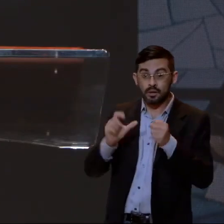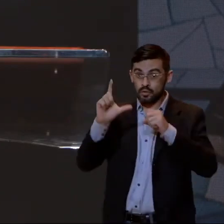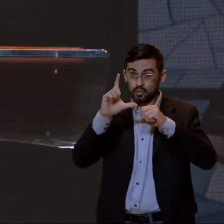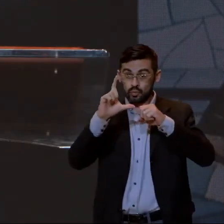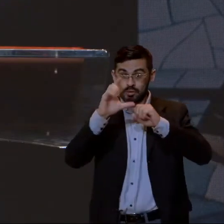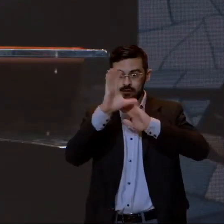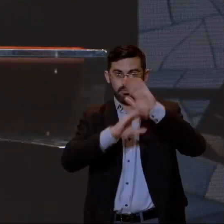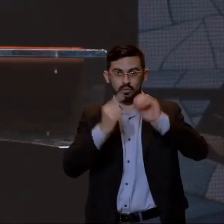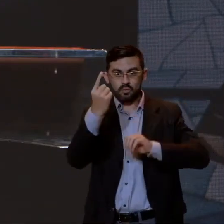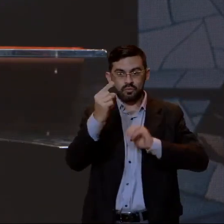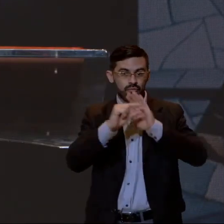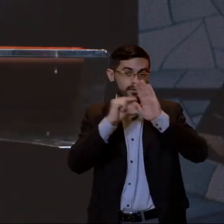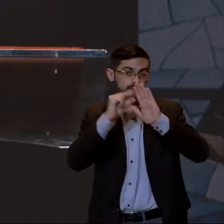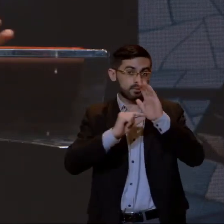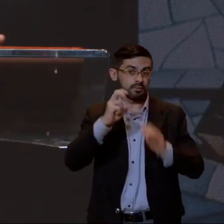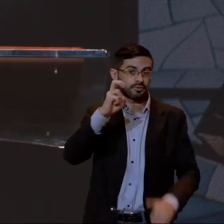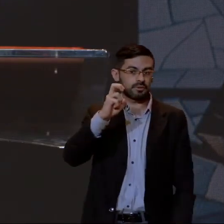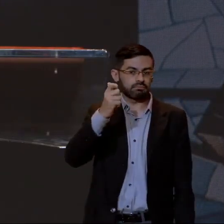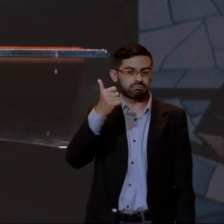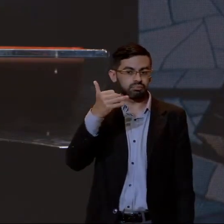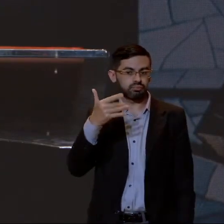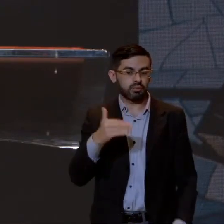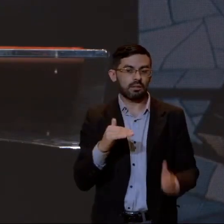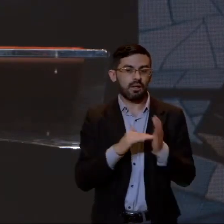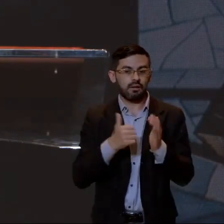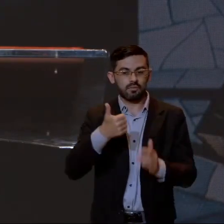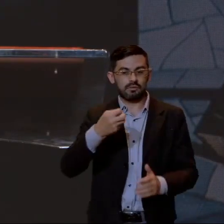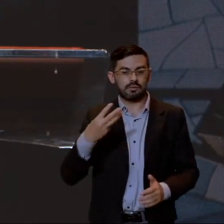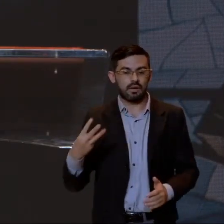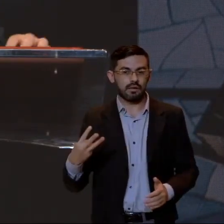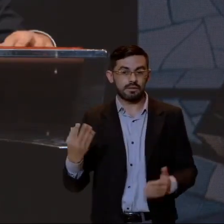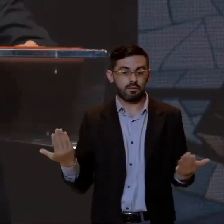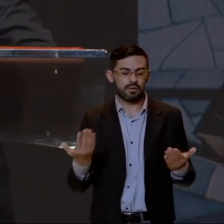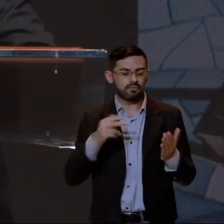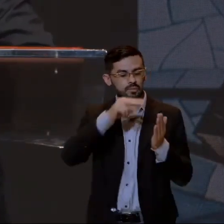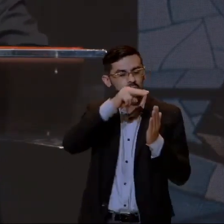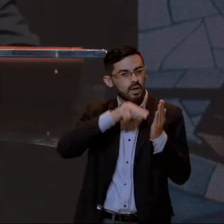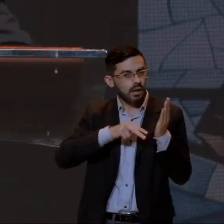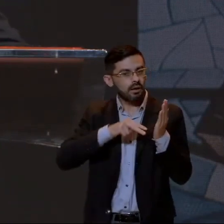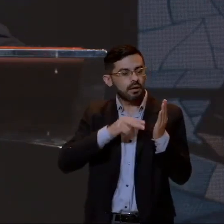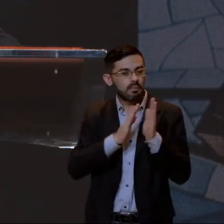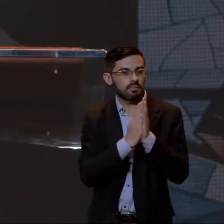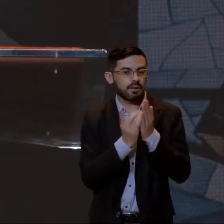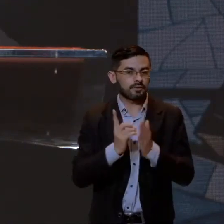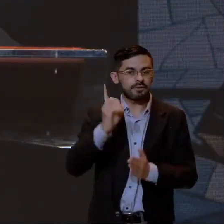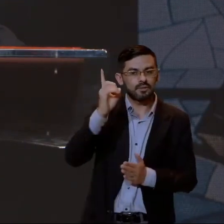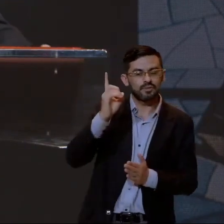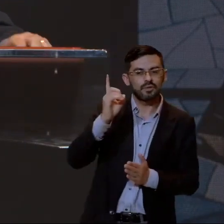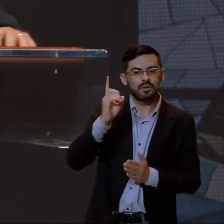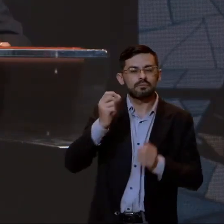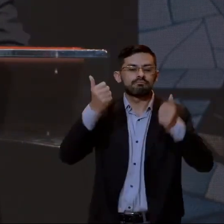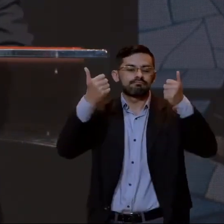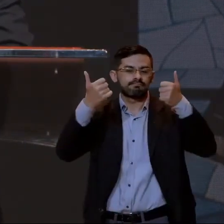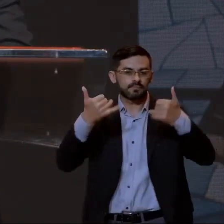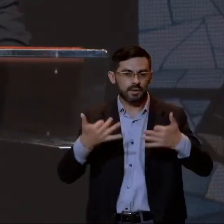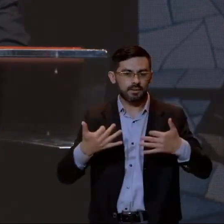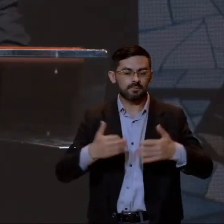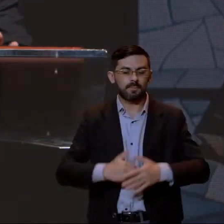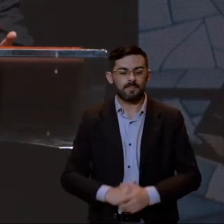1, versículos 5 até o 13. Nesse primeiro momento, vamos ler a palavra de Deus, que diz